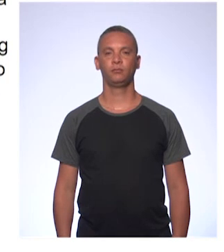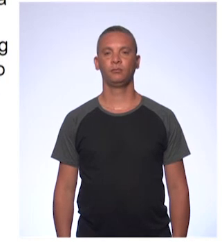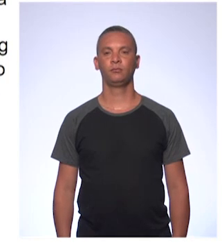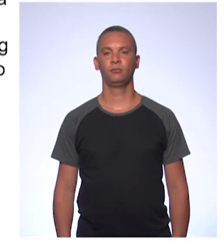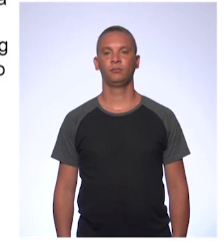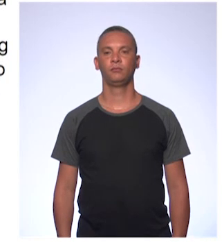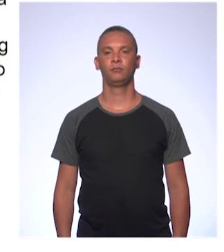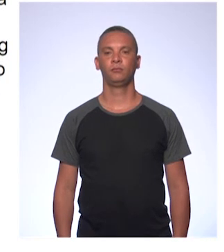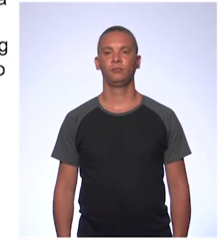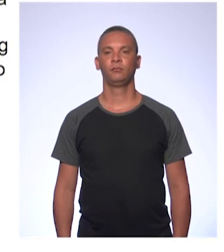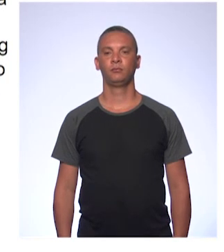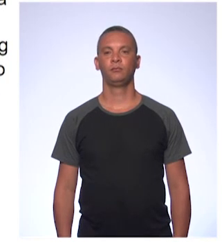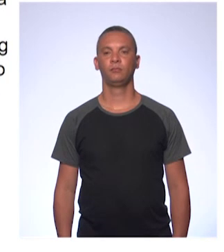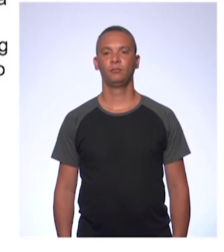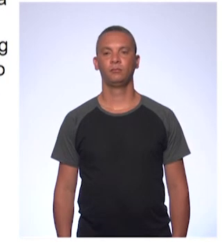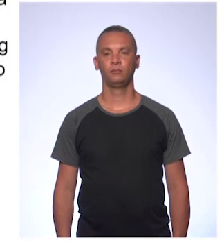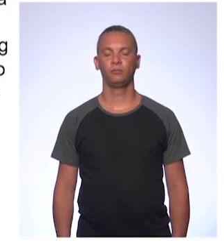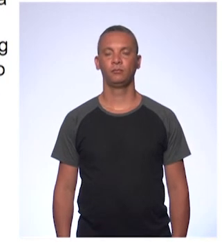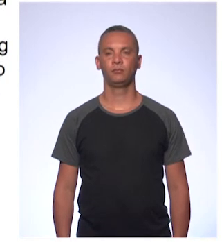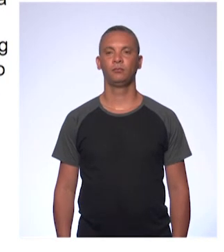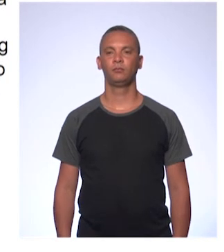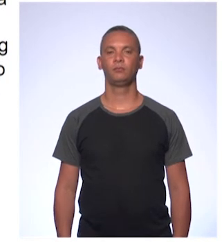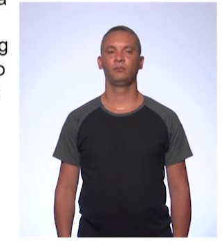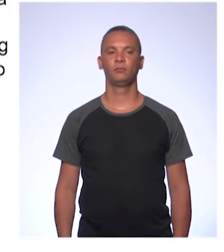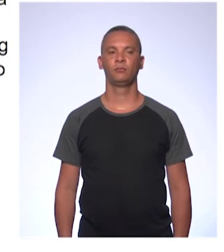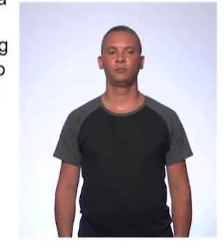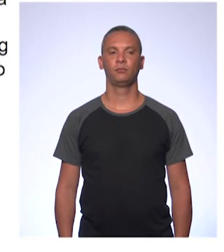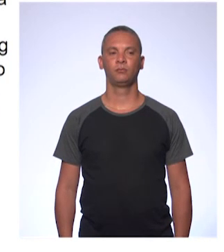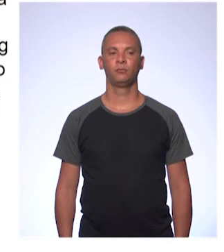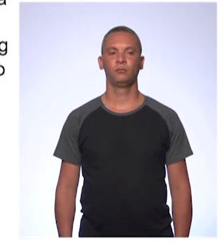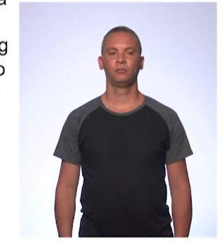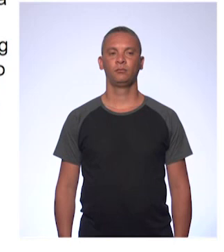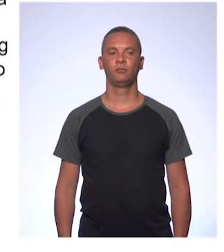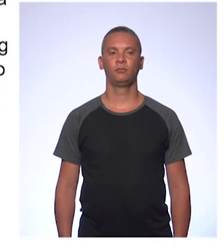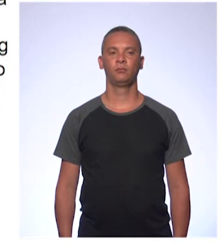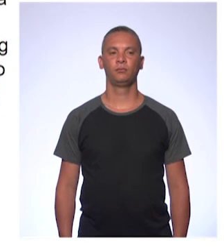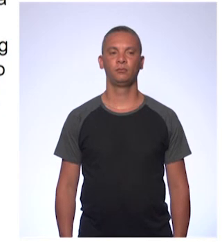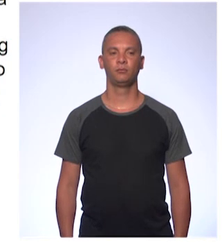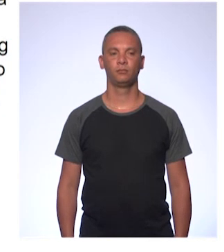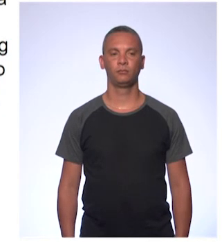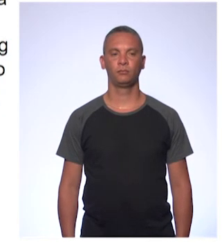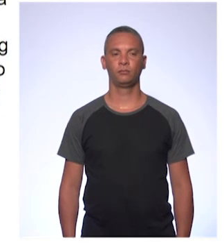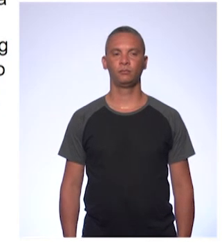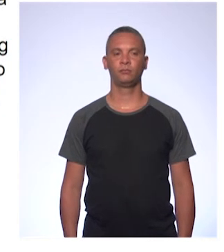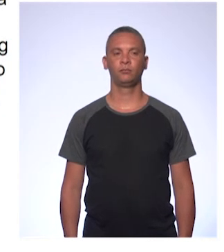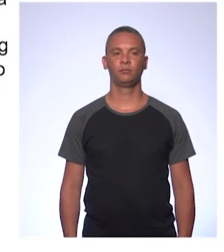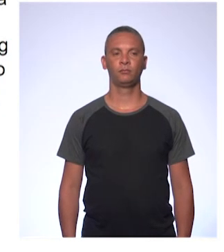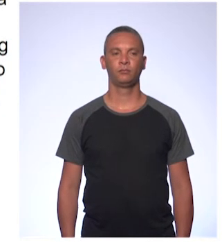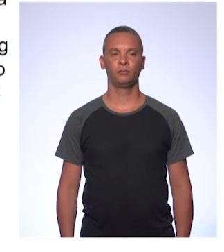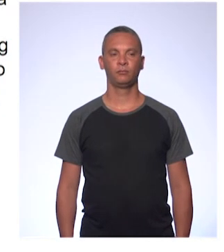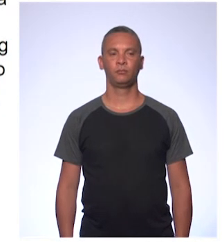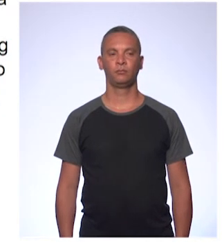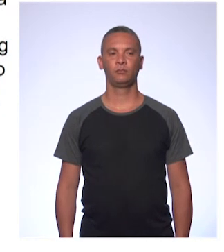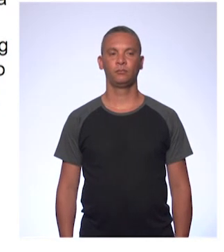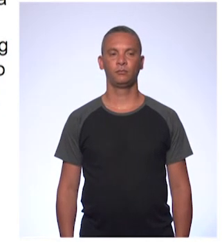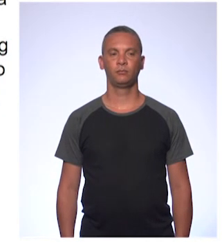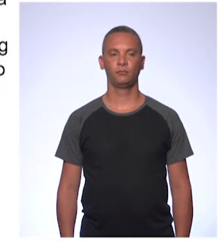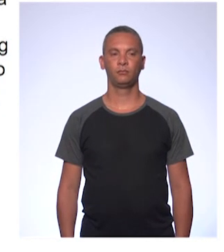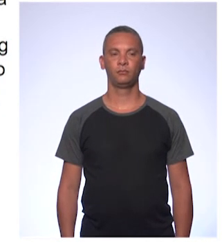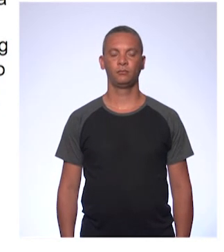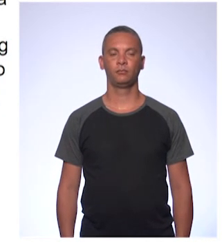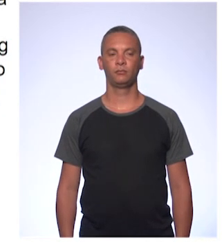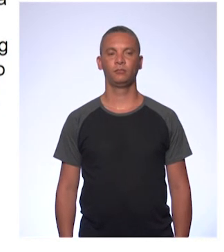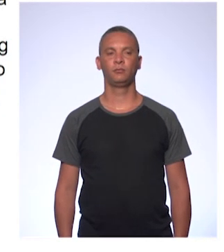construcción como a los gruesos sobre que suelen, los gruesos sobres